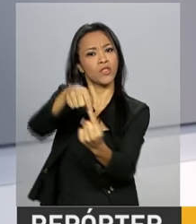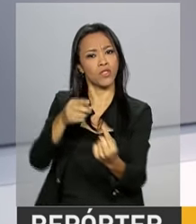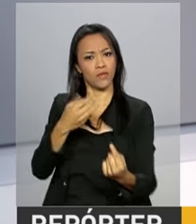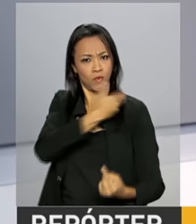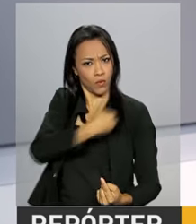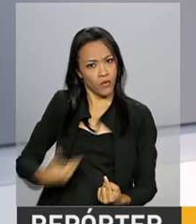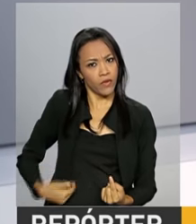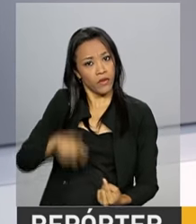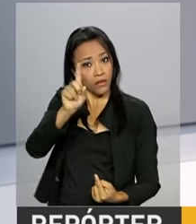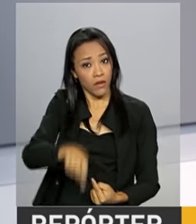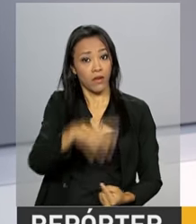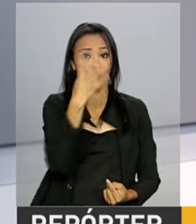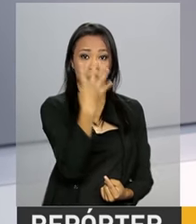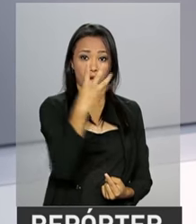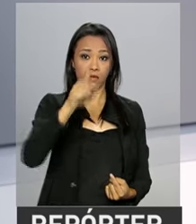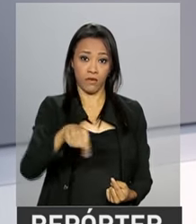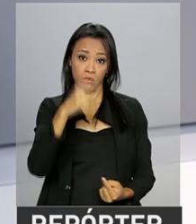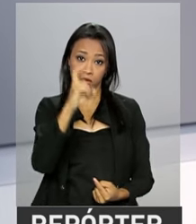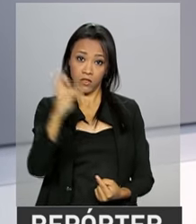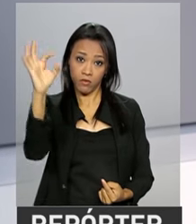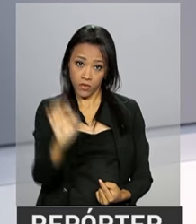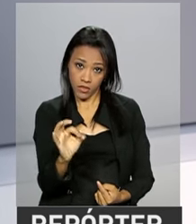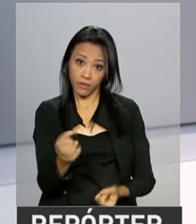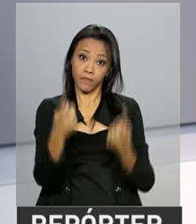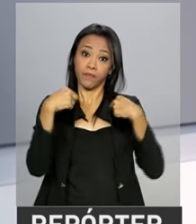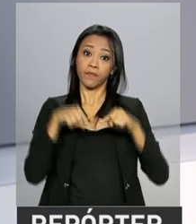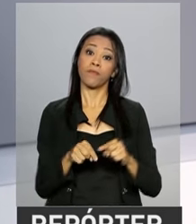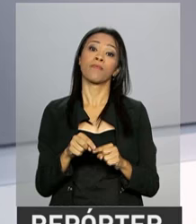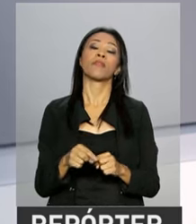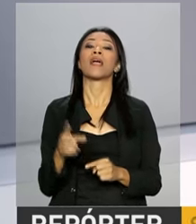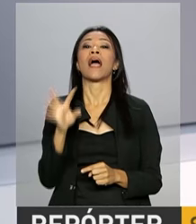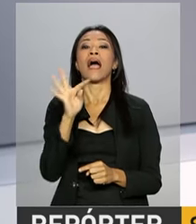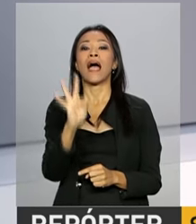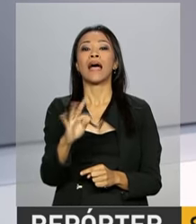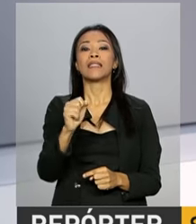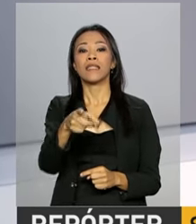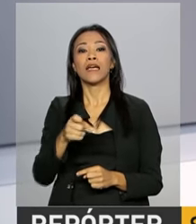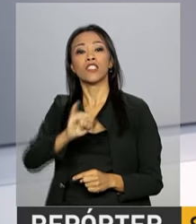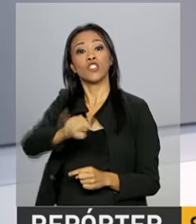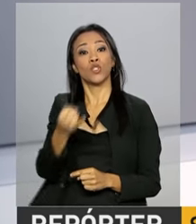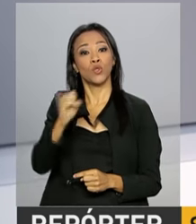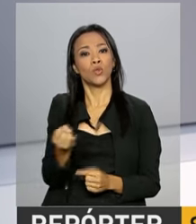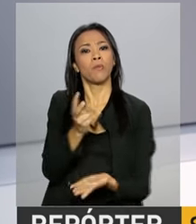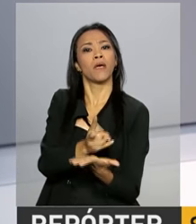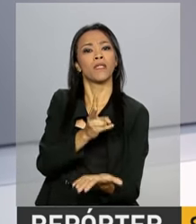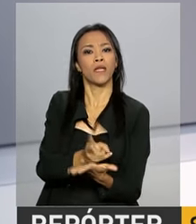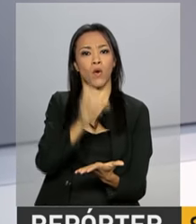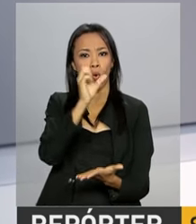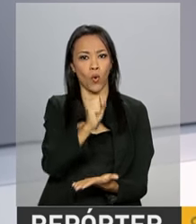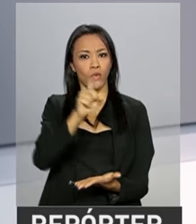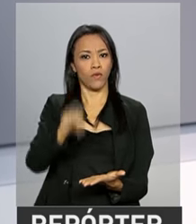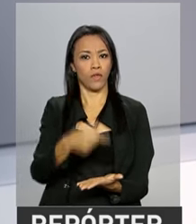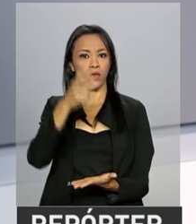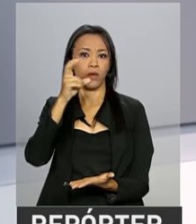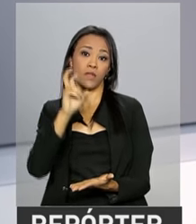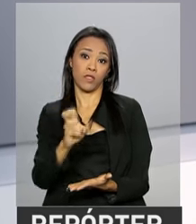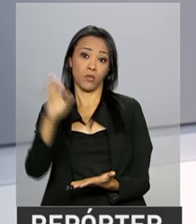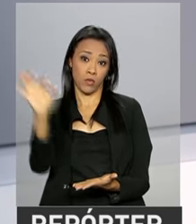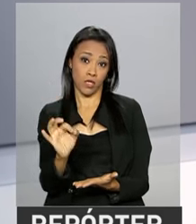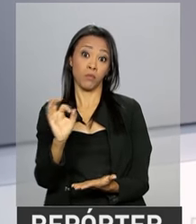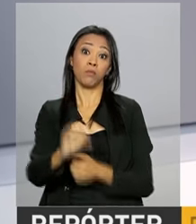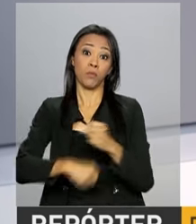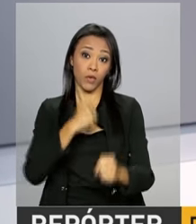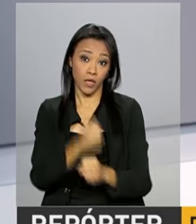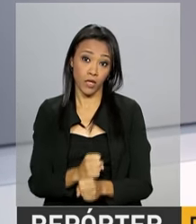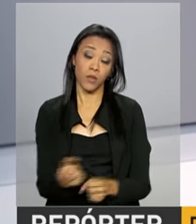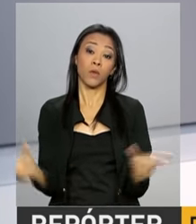4 6 por cento a expectativa para a taxa básica de juros foi mantida em 8 meio por cento ao ano a projeção para o crescimento do